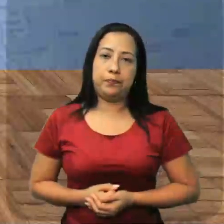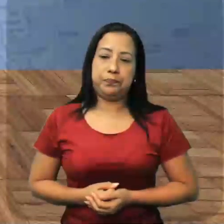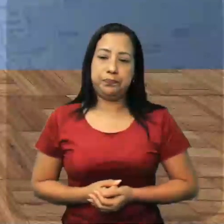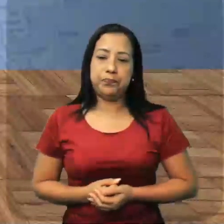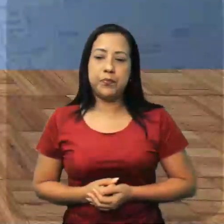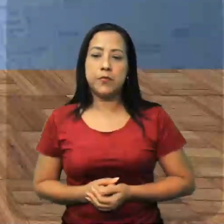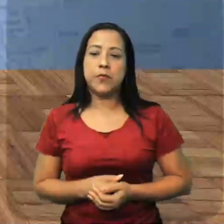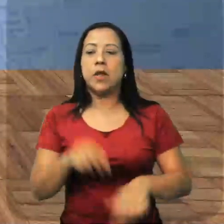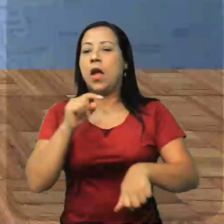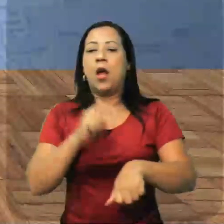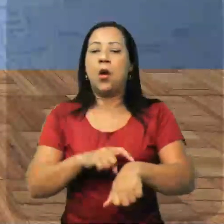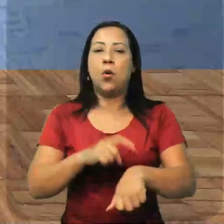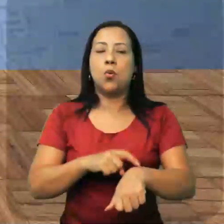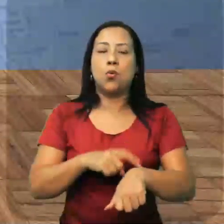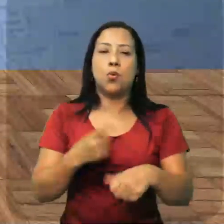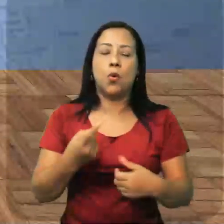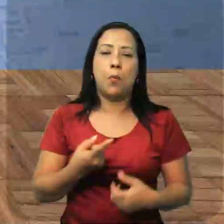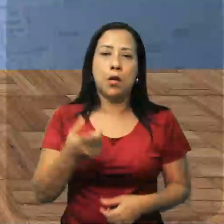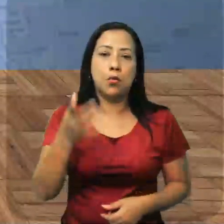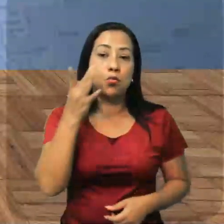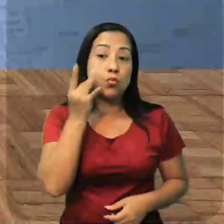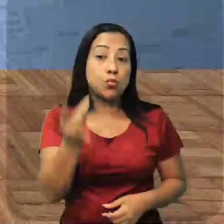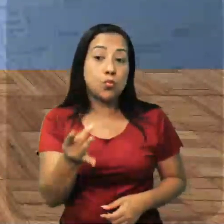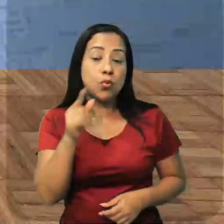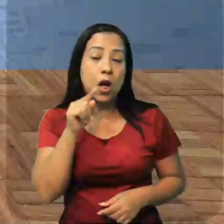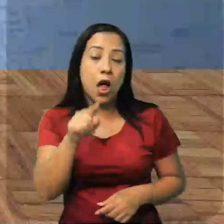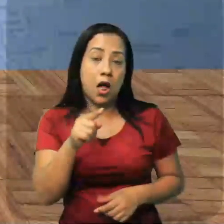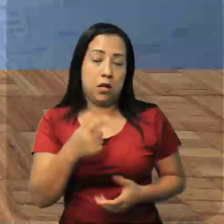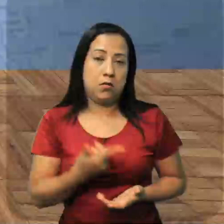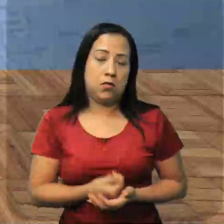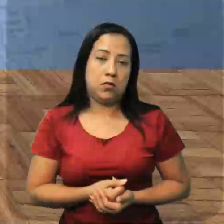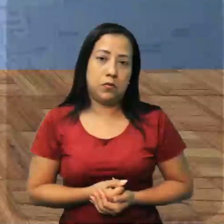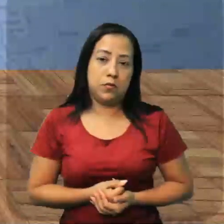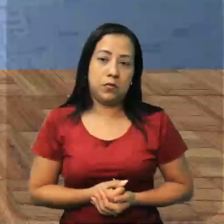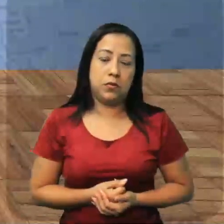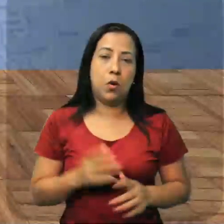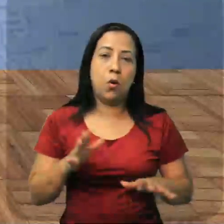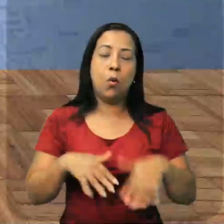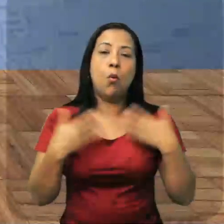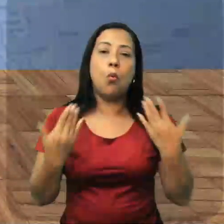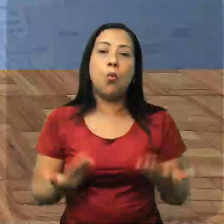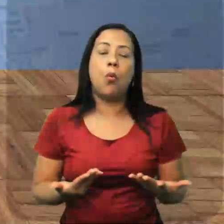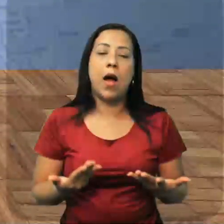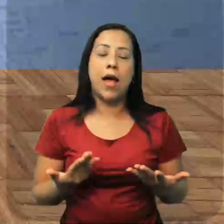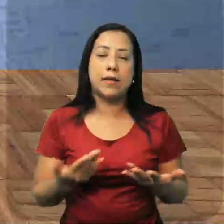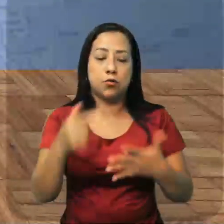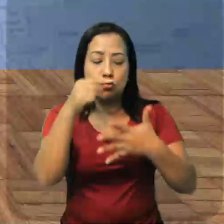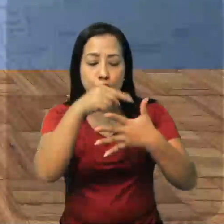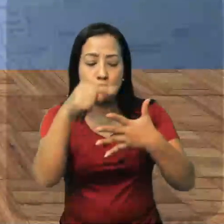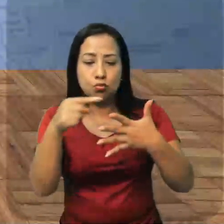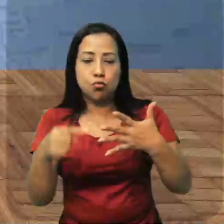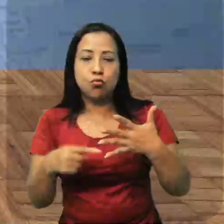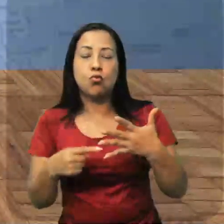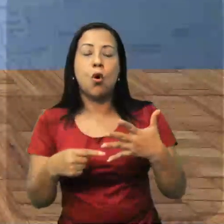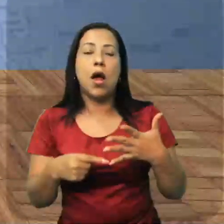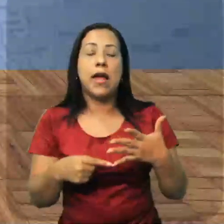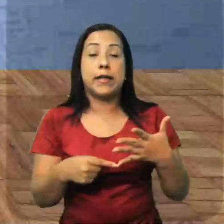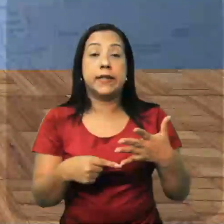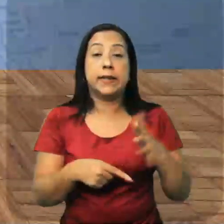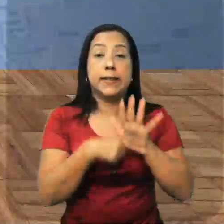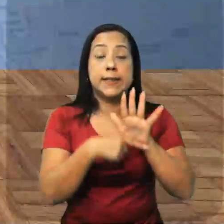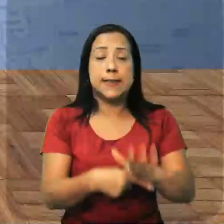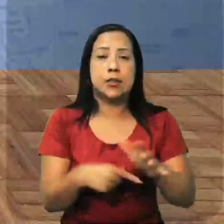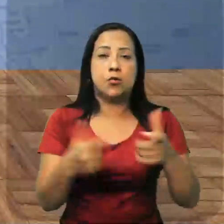No momento que observa os fatores, portanto, quais foram os fatores que favoreceram ao crescimento populacional? Aí nós